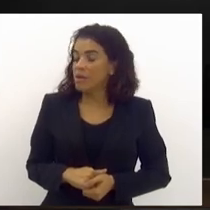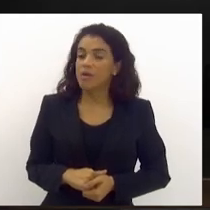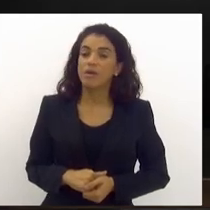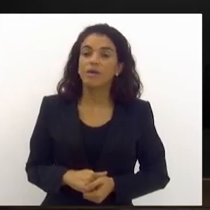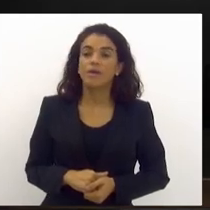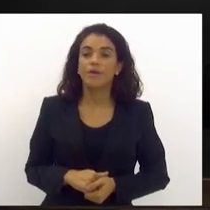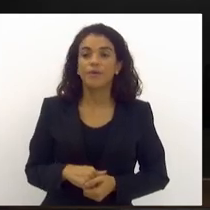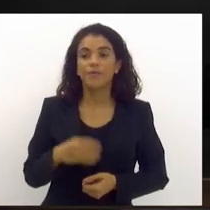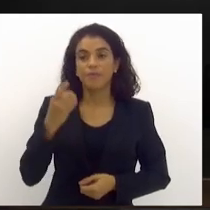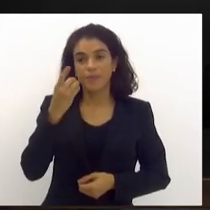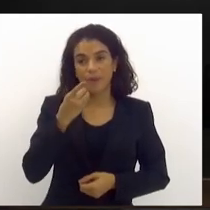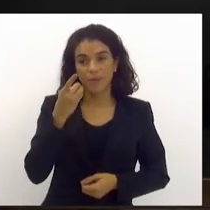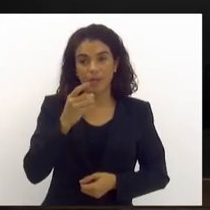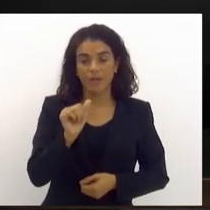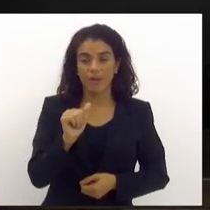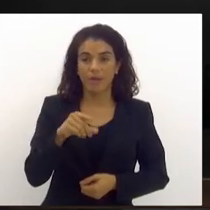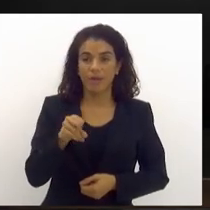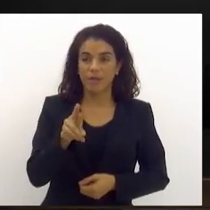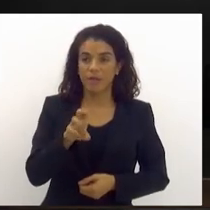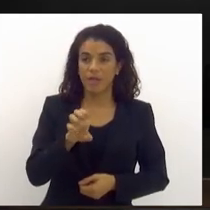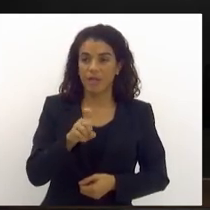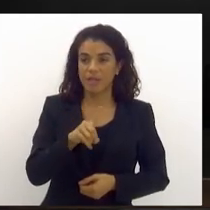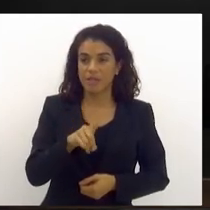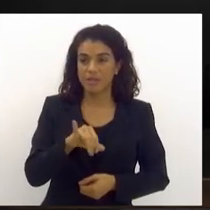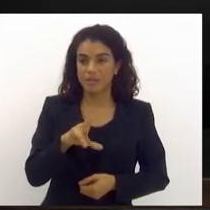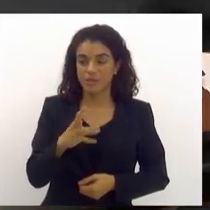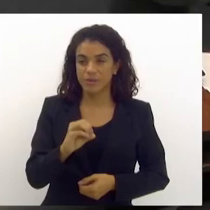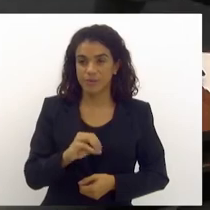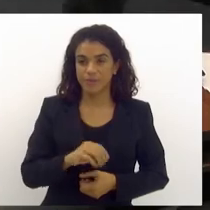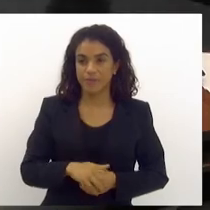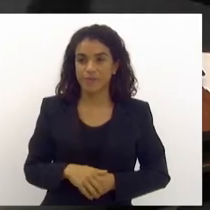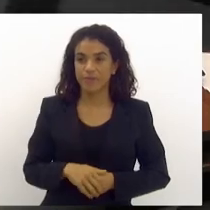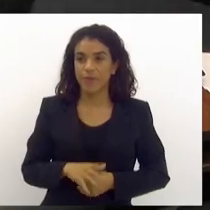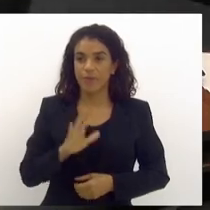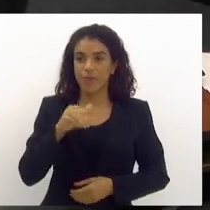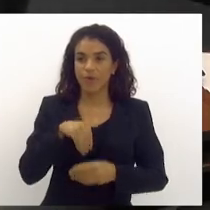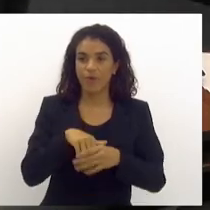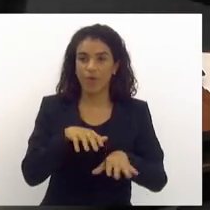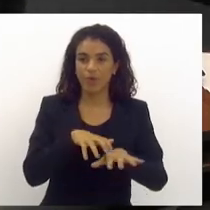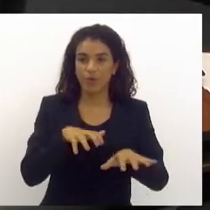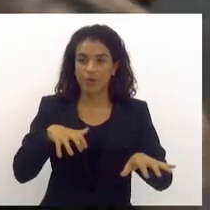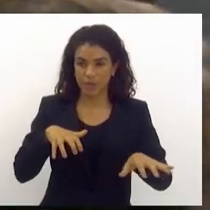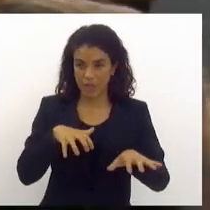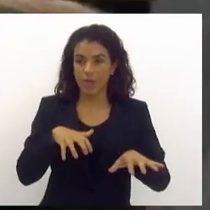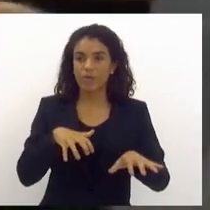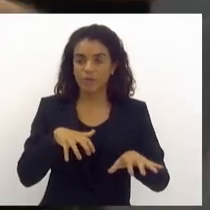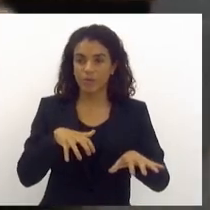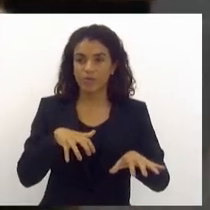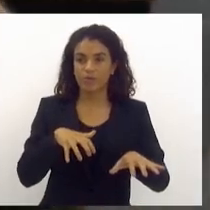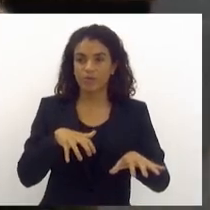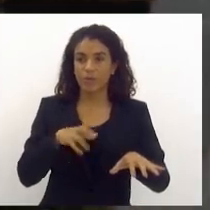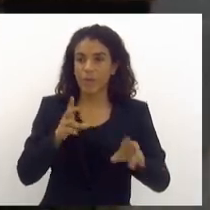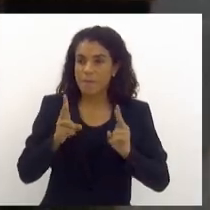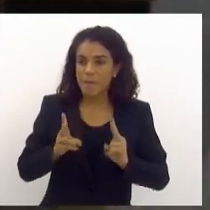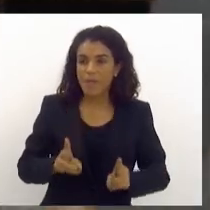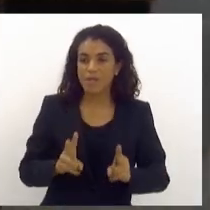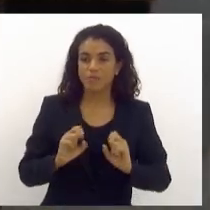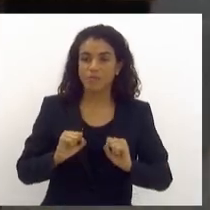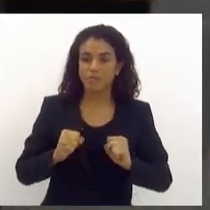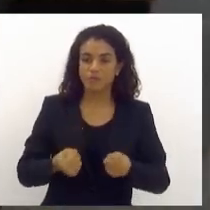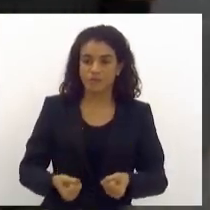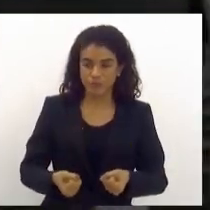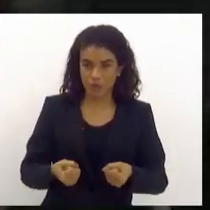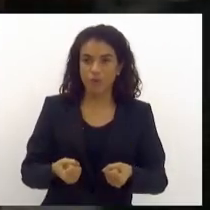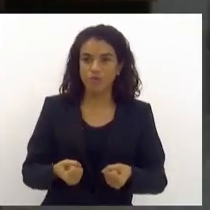Deputado Andrezinho, para declaração de voto. Presidente, registrar o meu voto contrário. Apesar de todo o esforço que foi